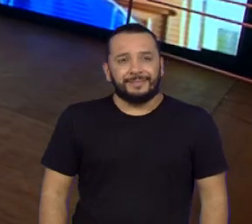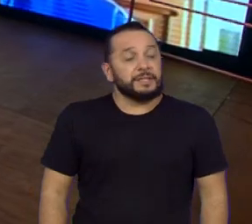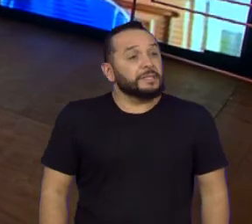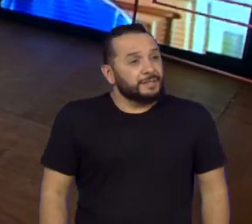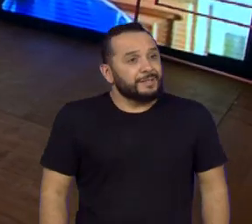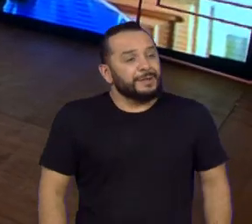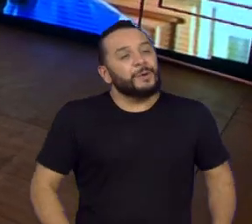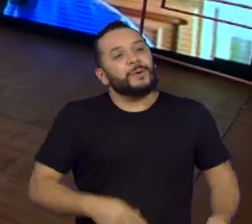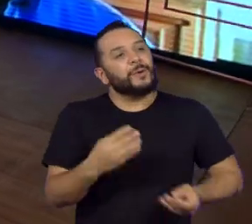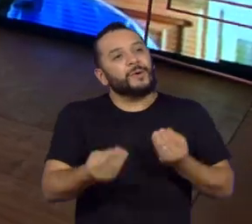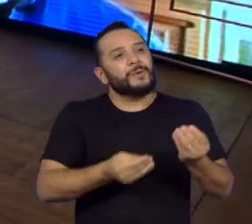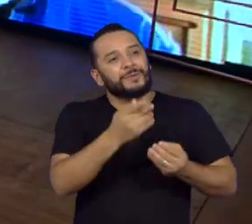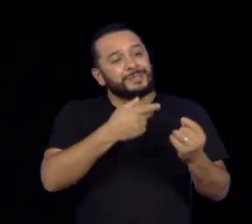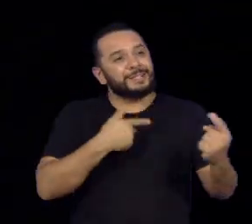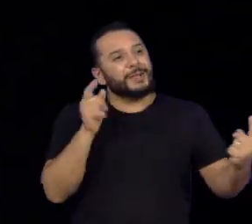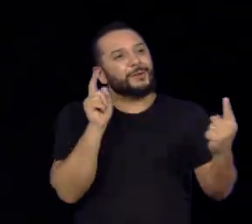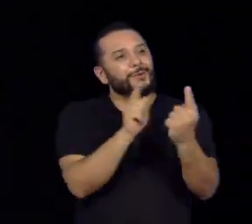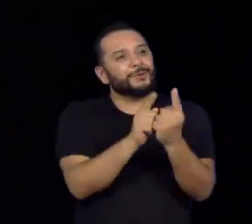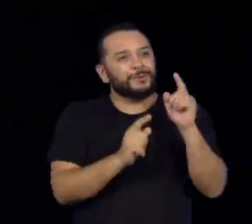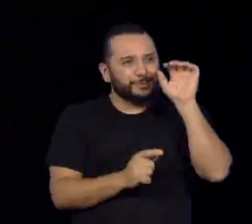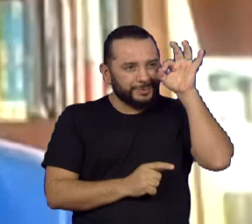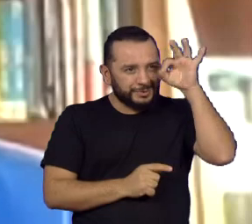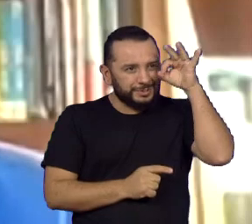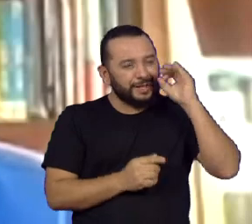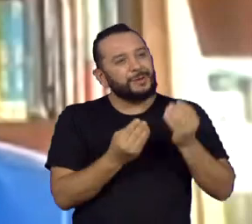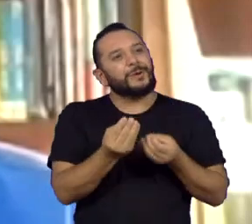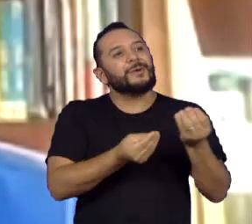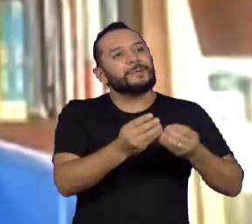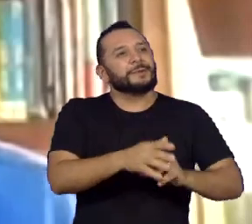Fala para nós como é que foi esse seu encontro com o Portinari.